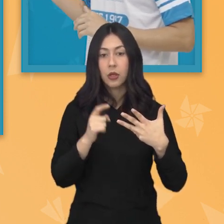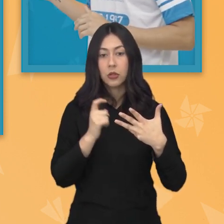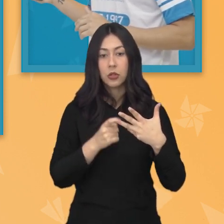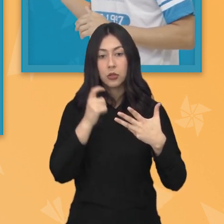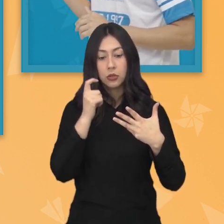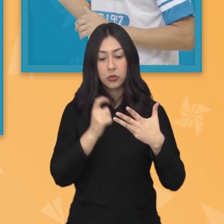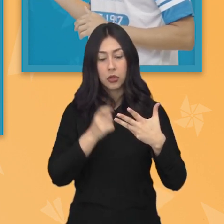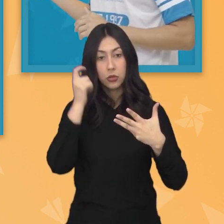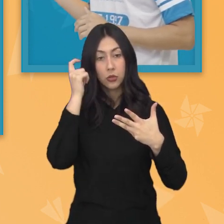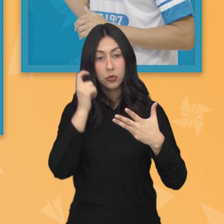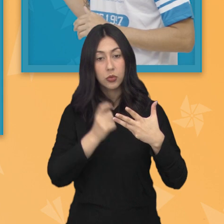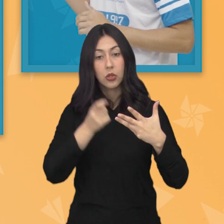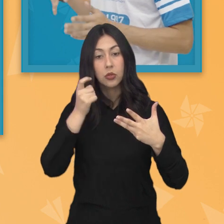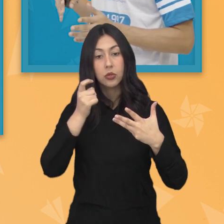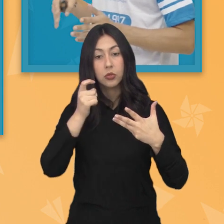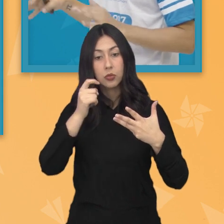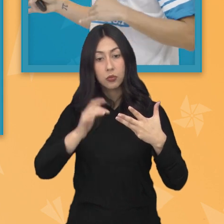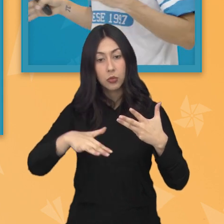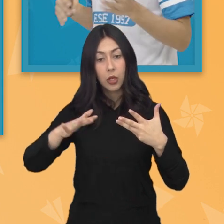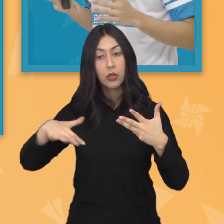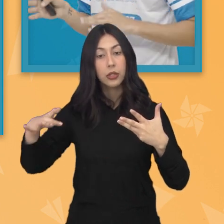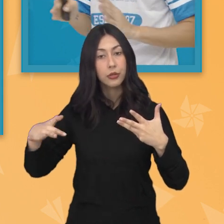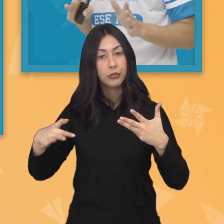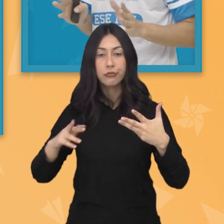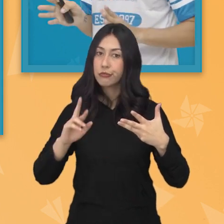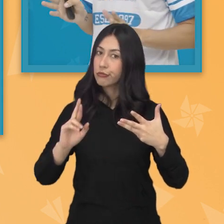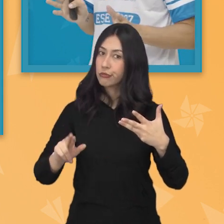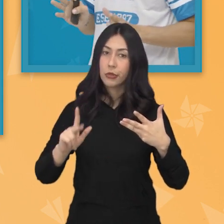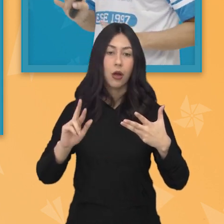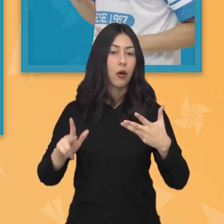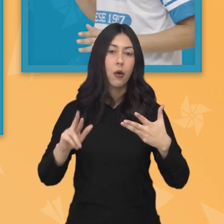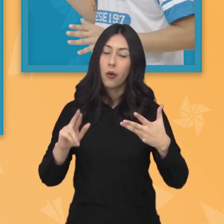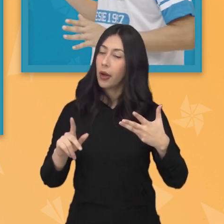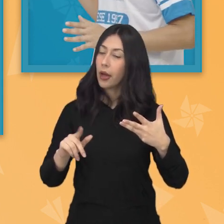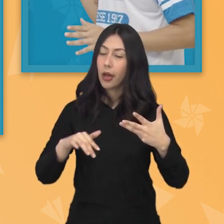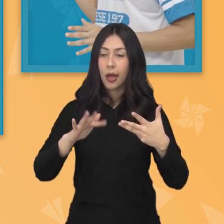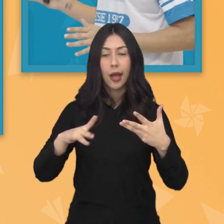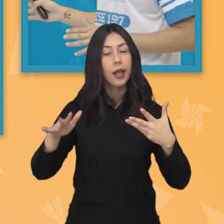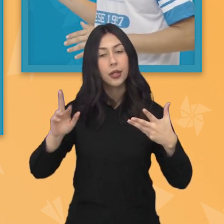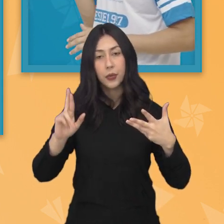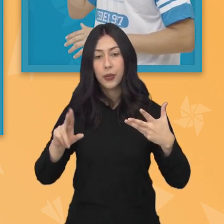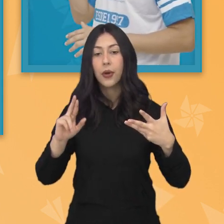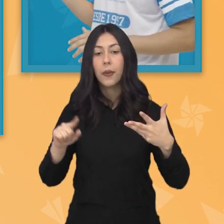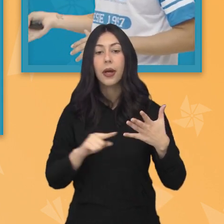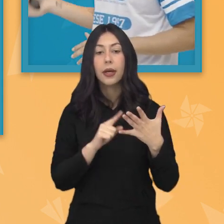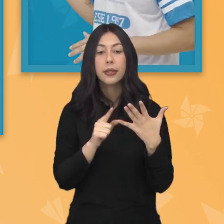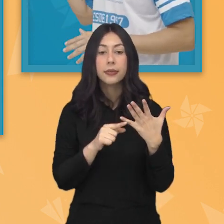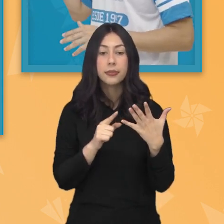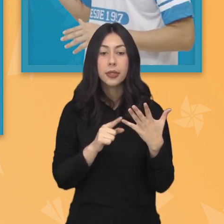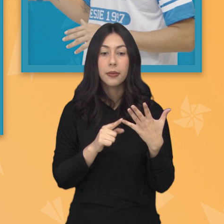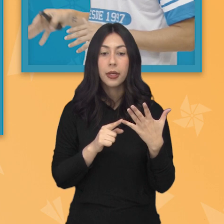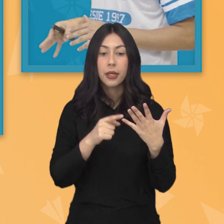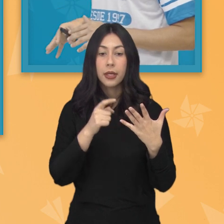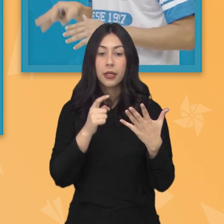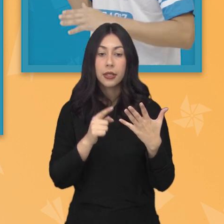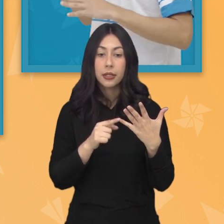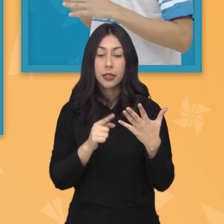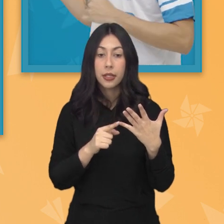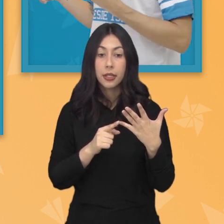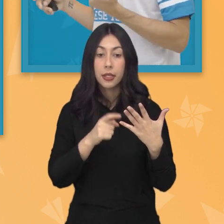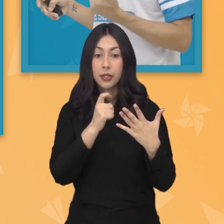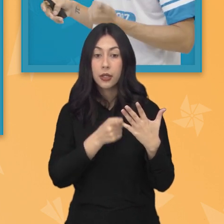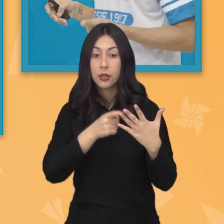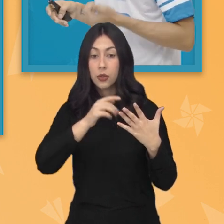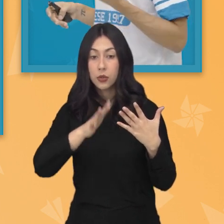D, sólido, líquido, né? Já vimos que ele não está em estado líquido ao final dessas etapas. E já na alternativa